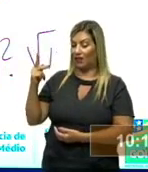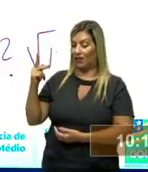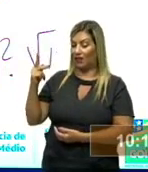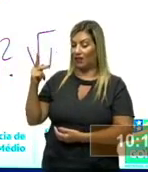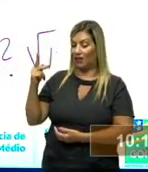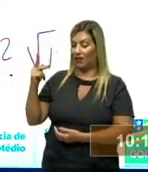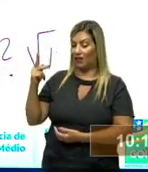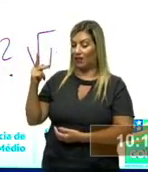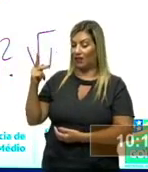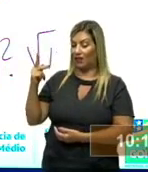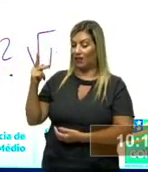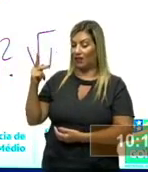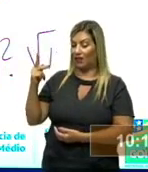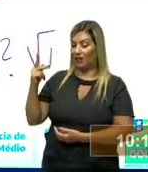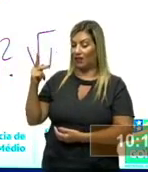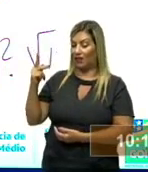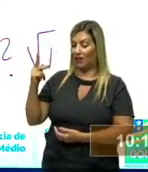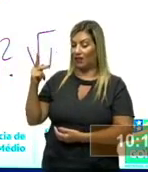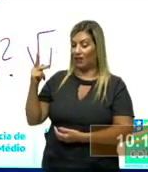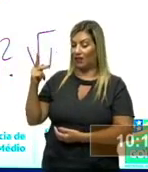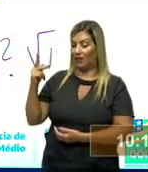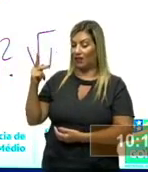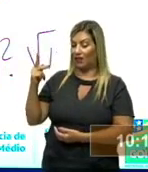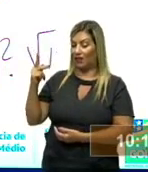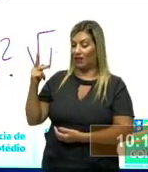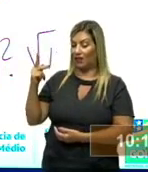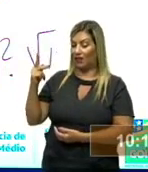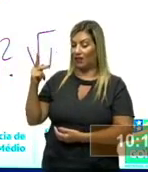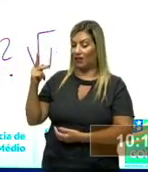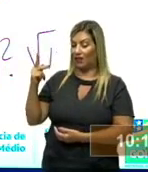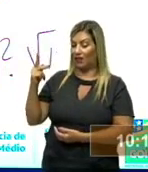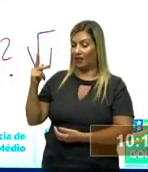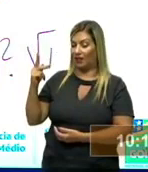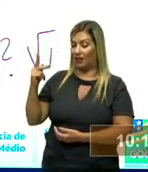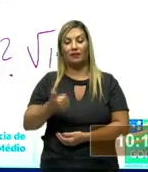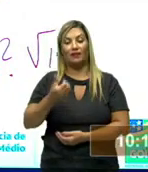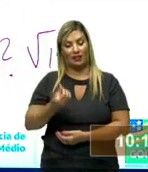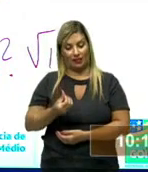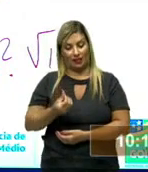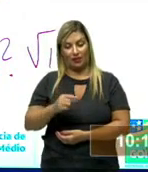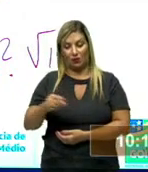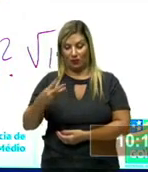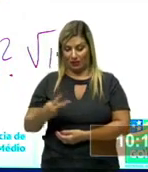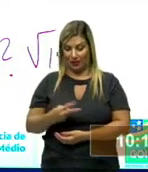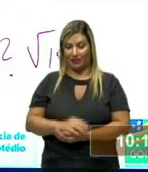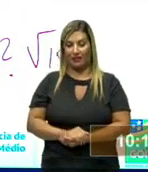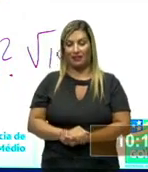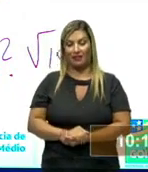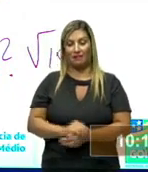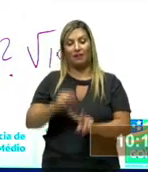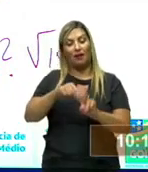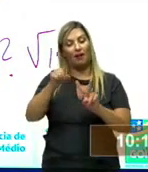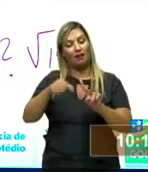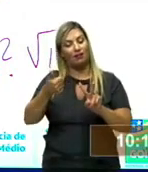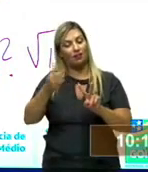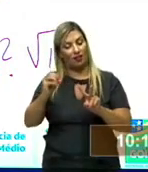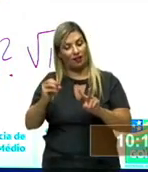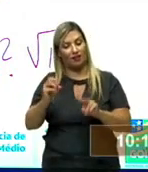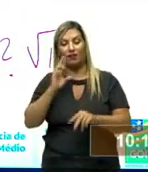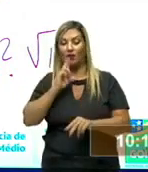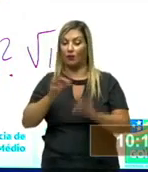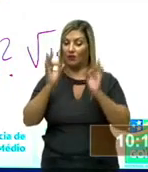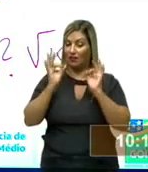raiz de 10 então meu volume vai ser igual a 16 sobre 3 raiz de